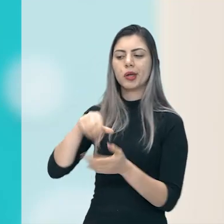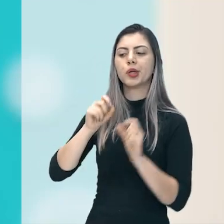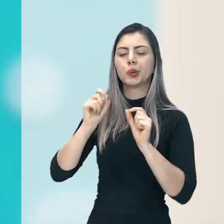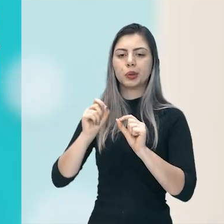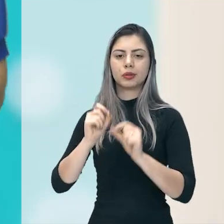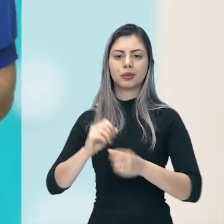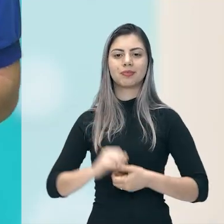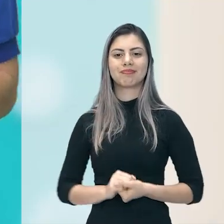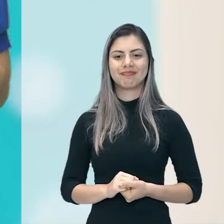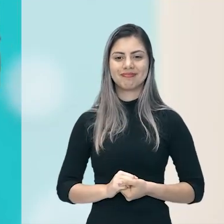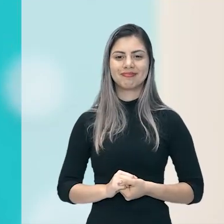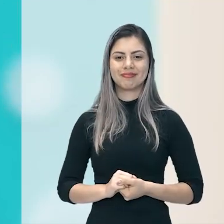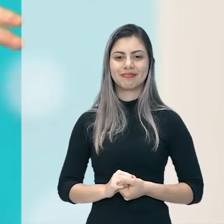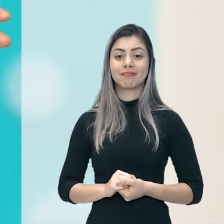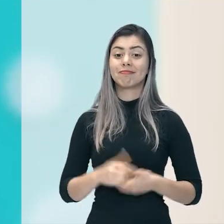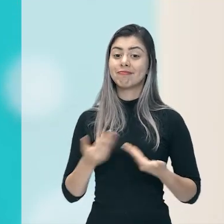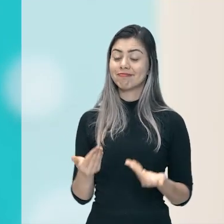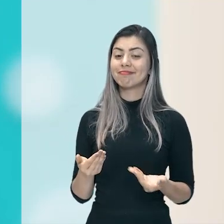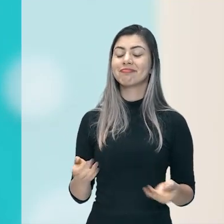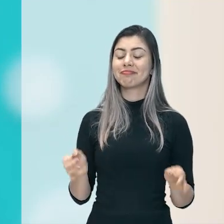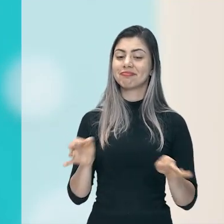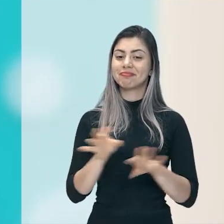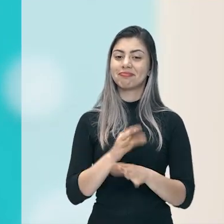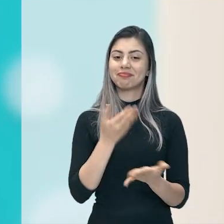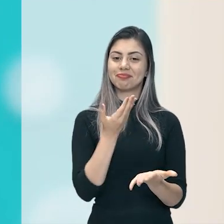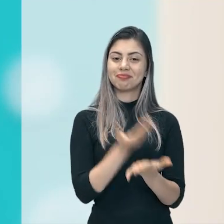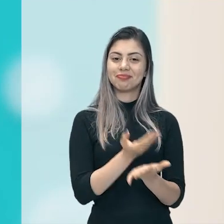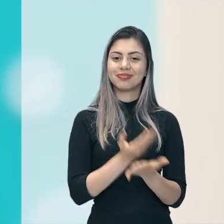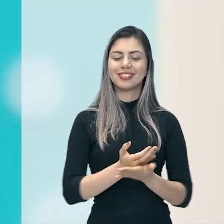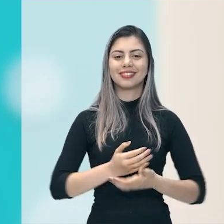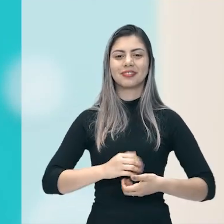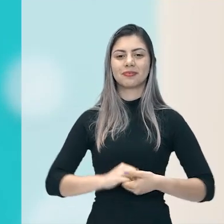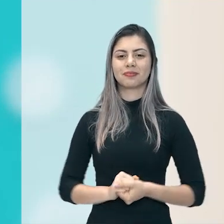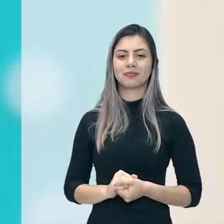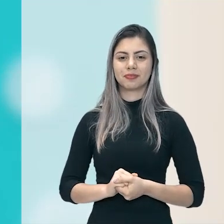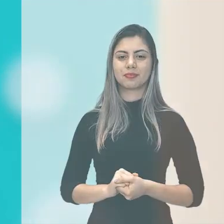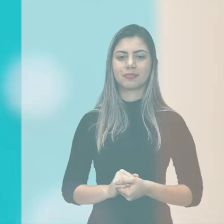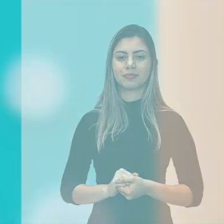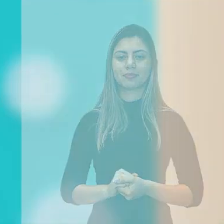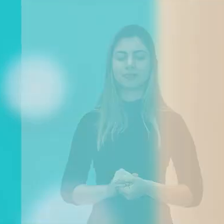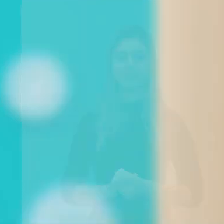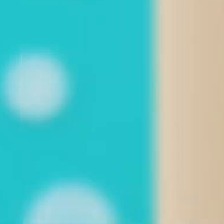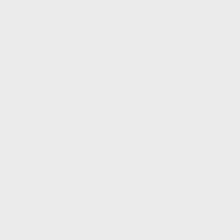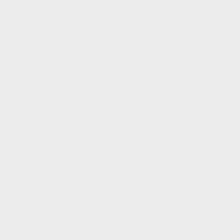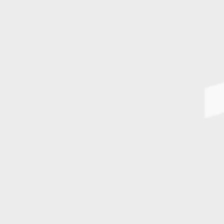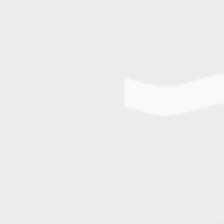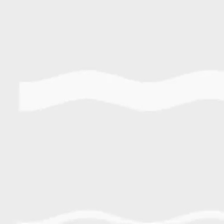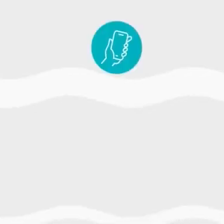certo? Então, finalizamos aqui nossa revisão.